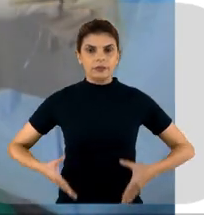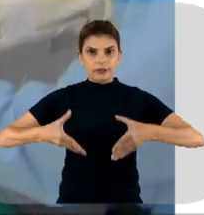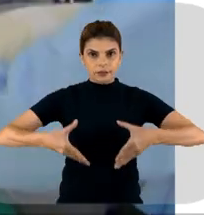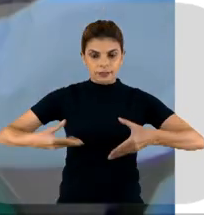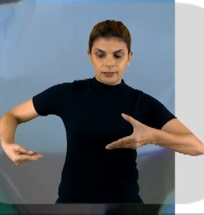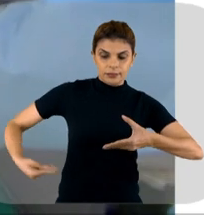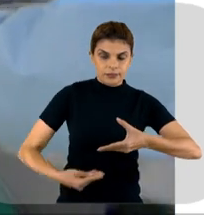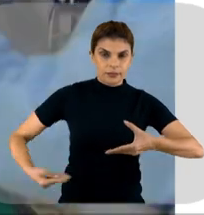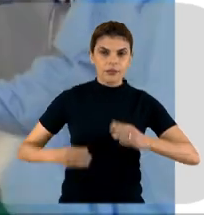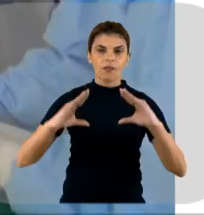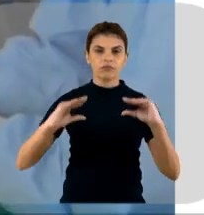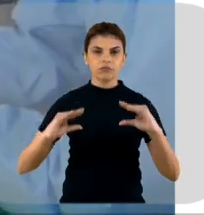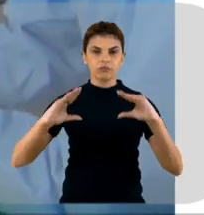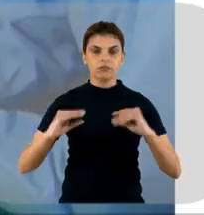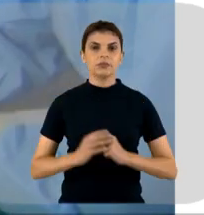Cintura pélvica.